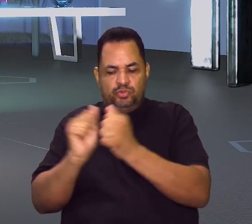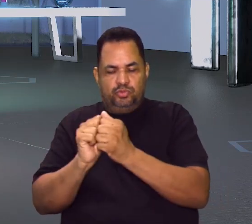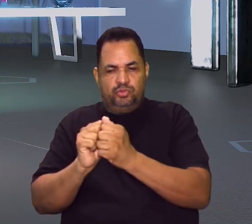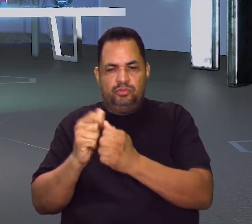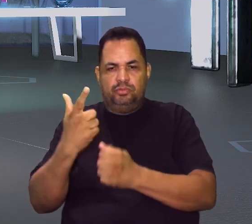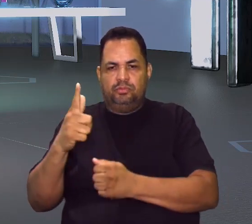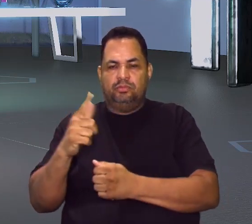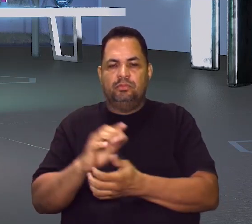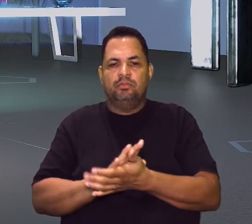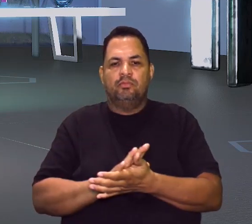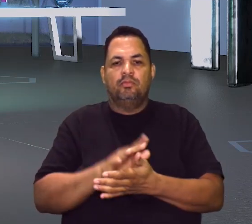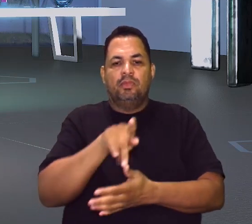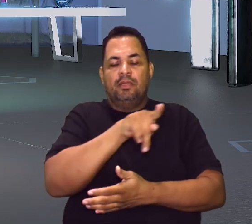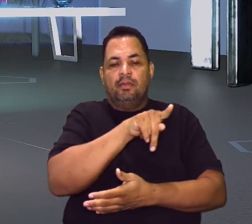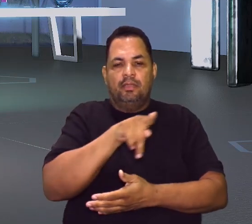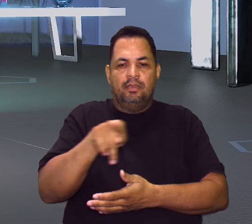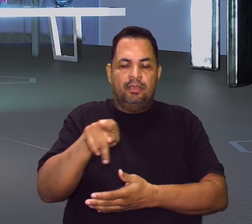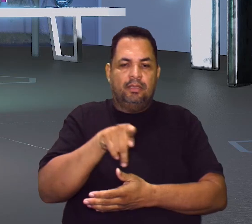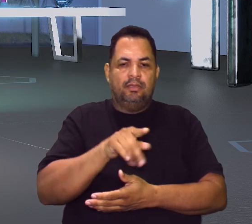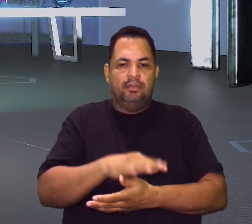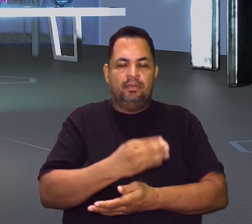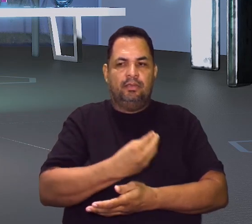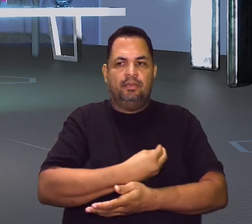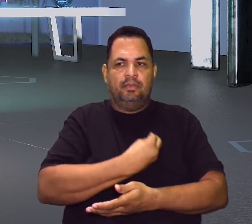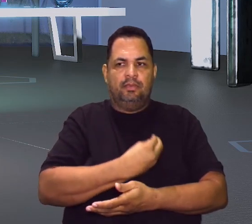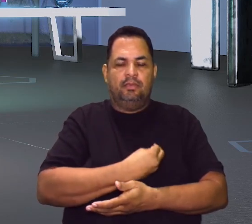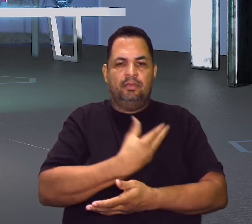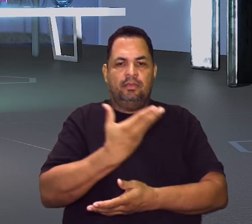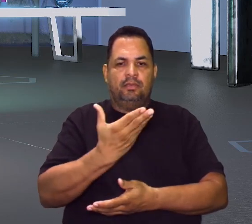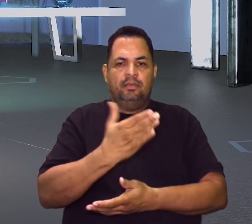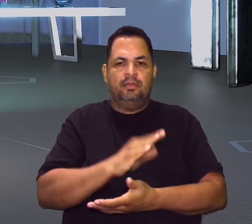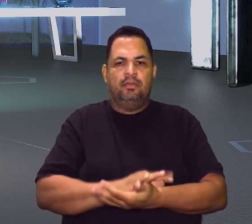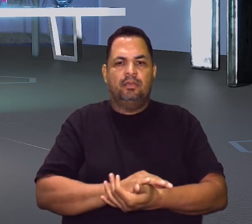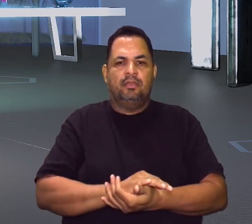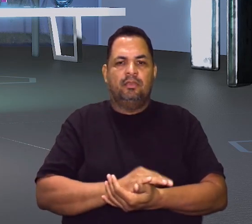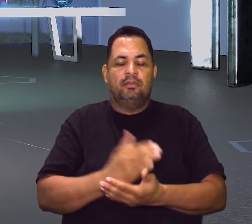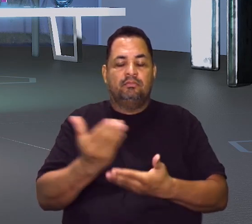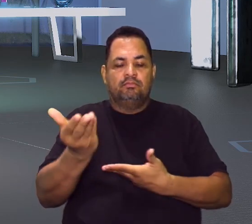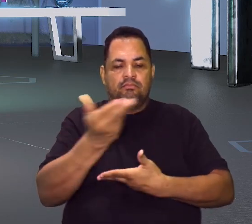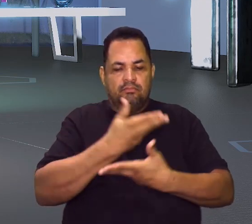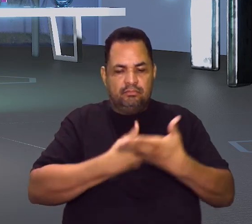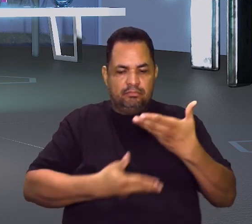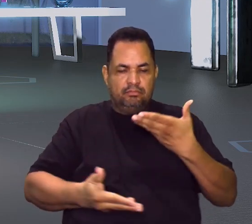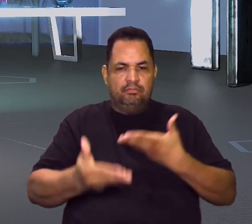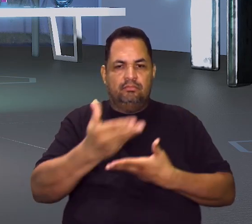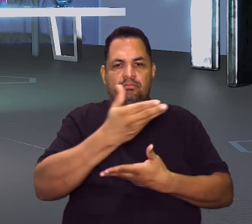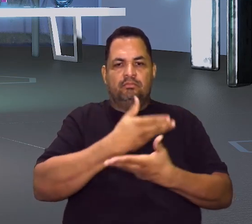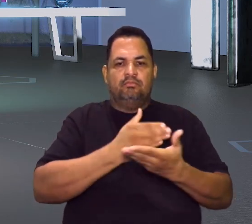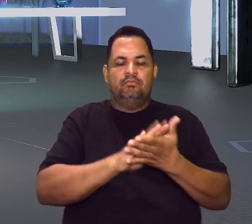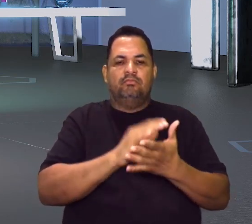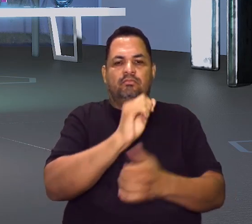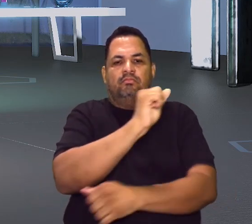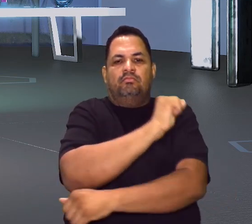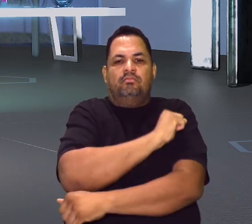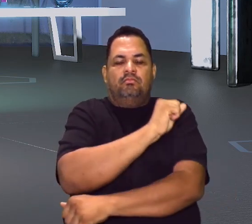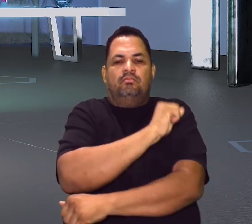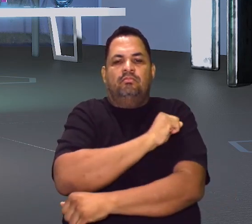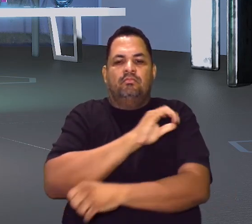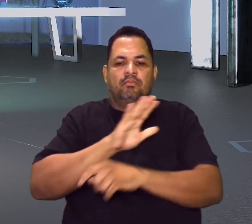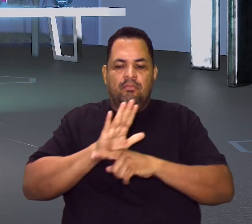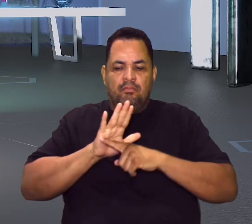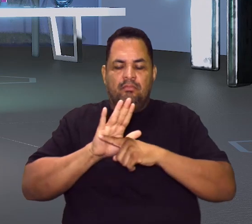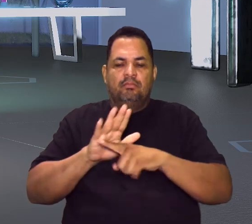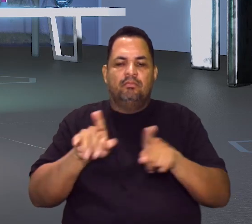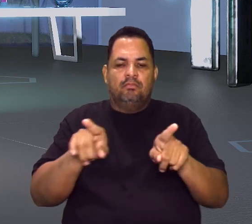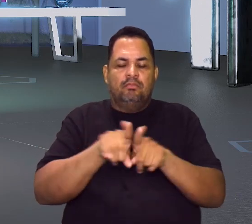alunos, meus professores presenciais que estão aí colaborando com os alunos